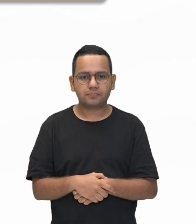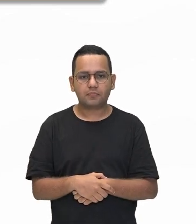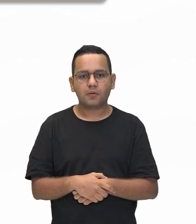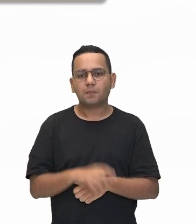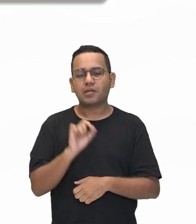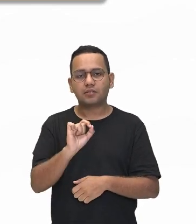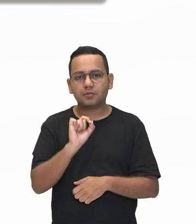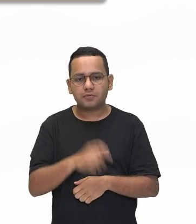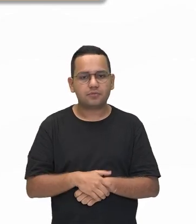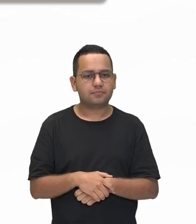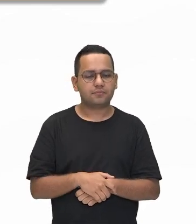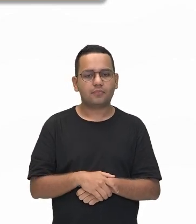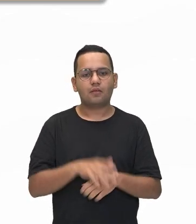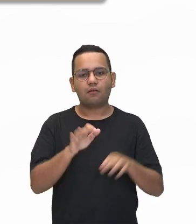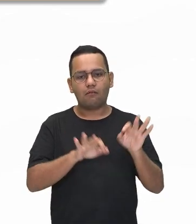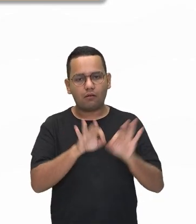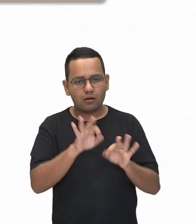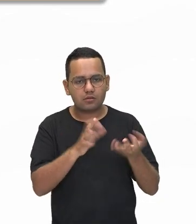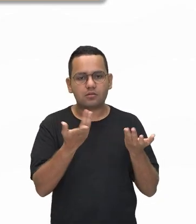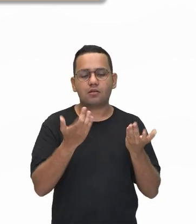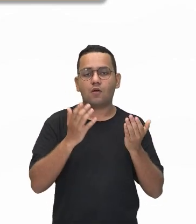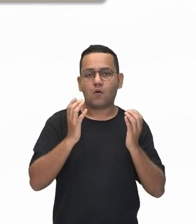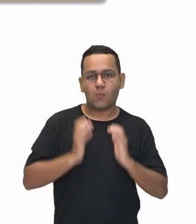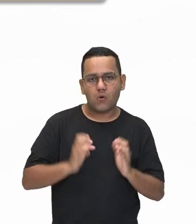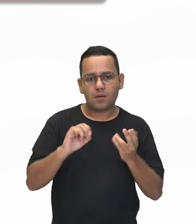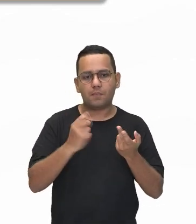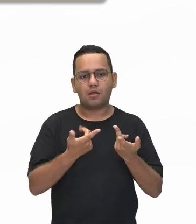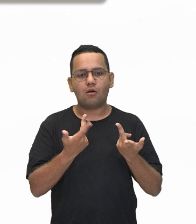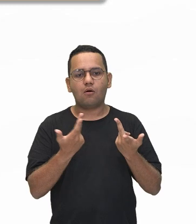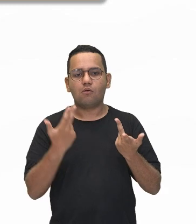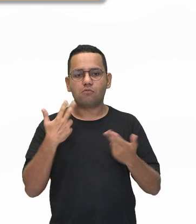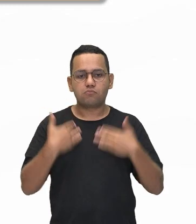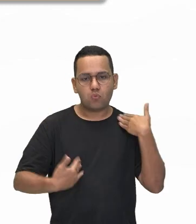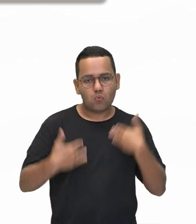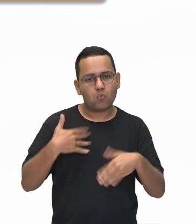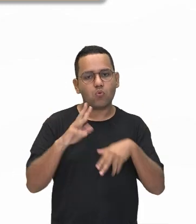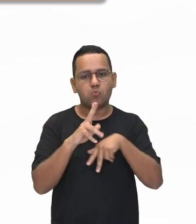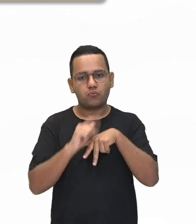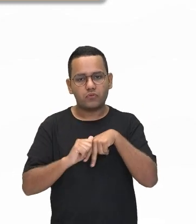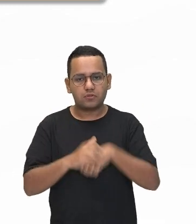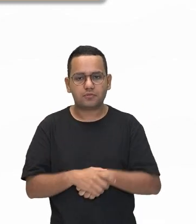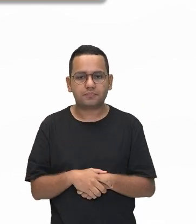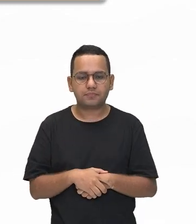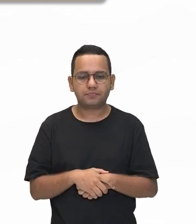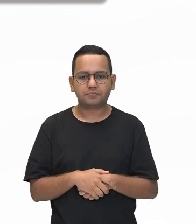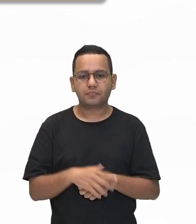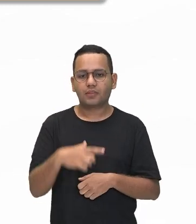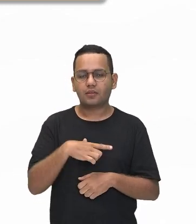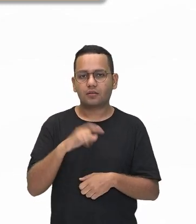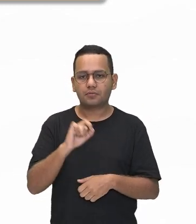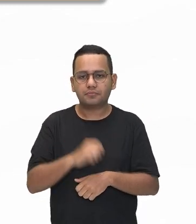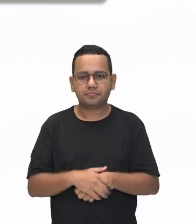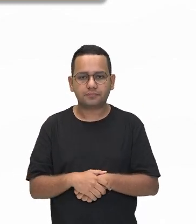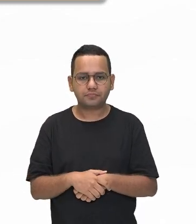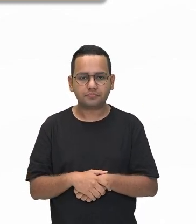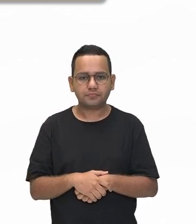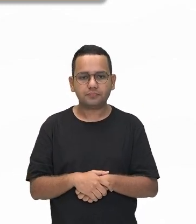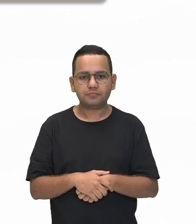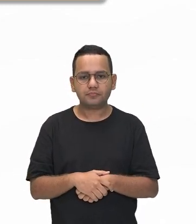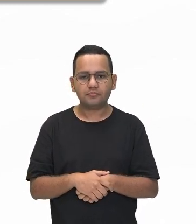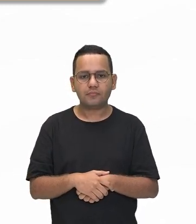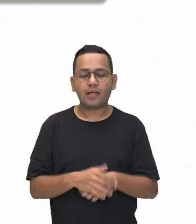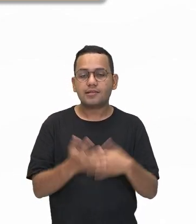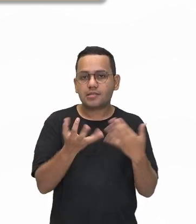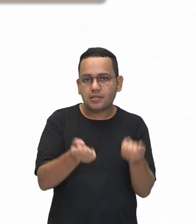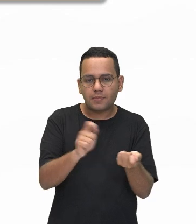físicas, comportamentais e fisiológicas que aumentam, né, a